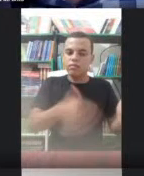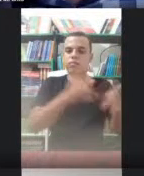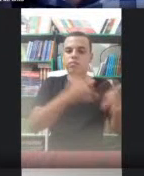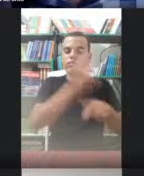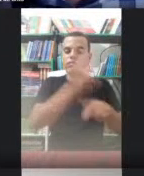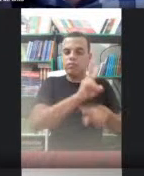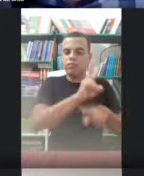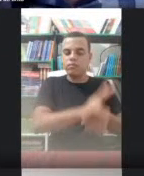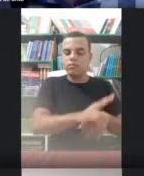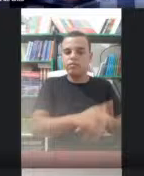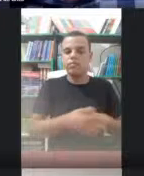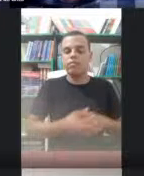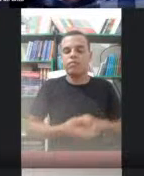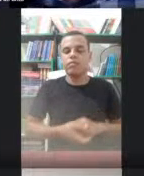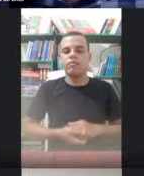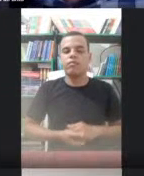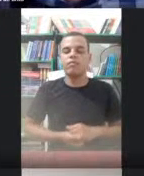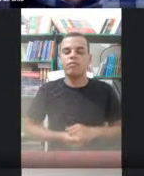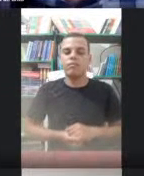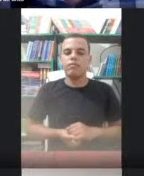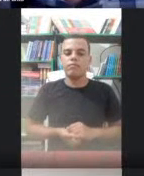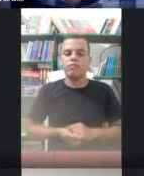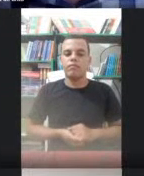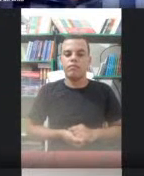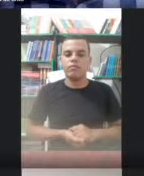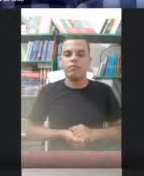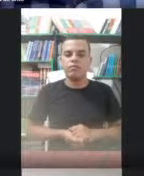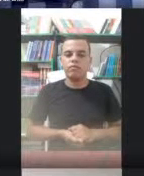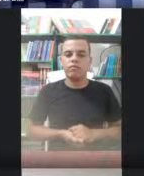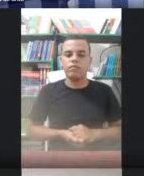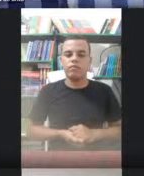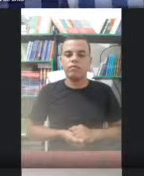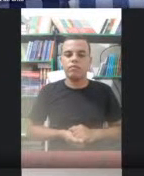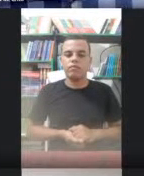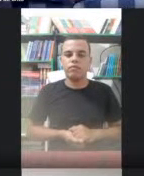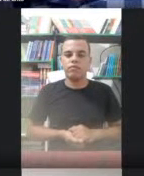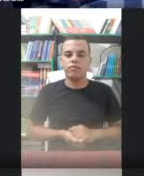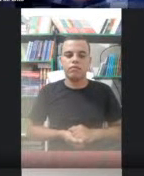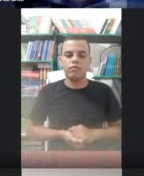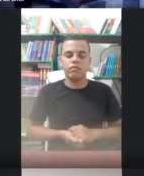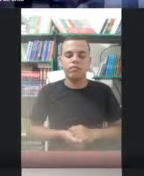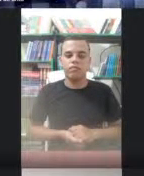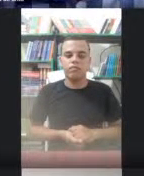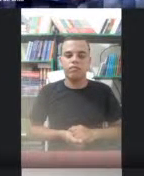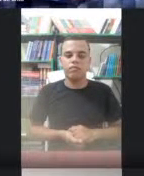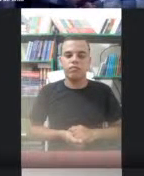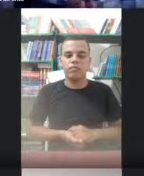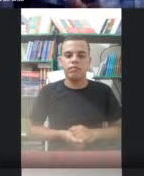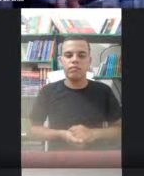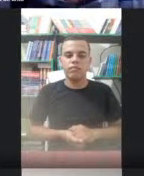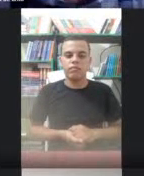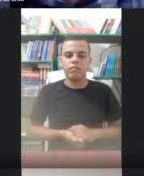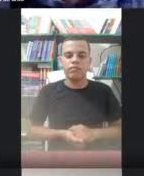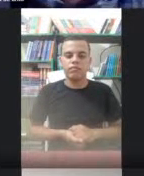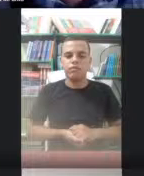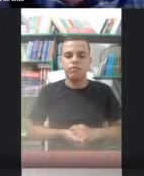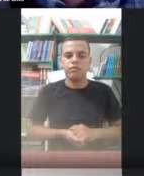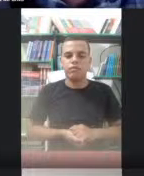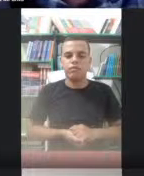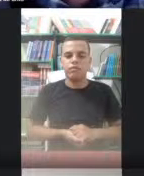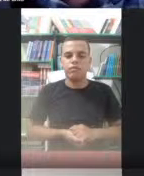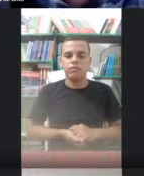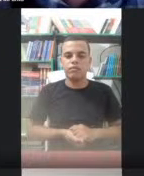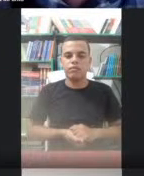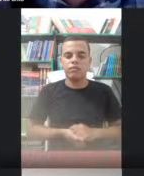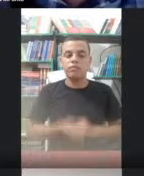envolveram a partir de temáticas sobre gênero, né, em saúde. Então, essa foi a grande experiência exitosa,